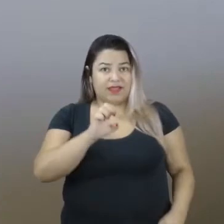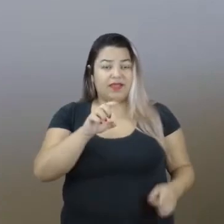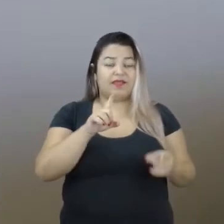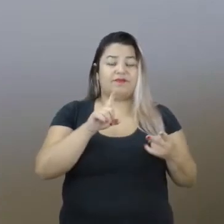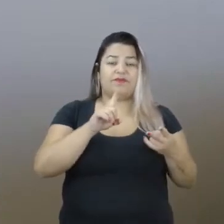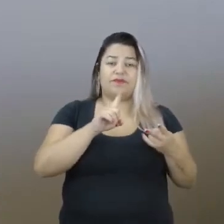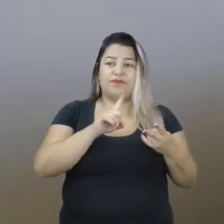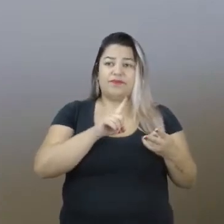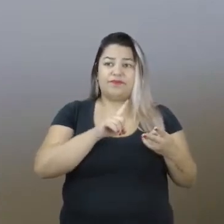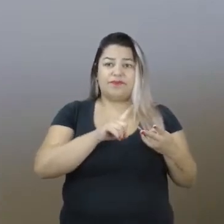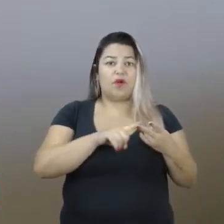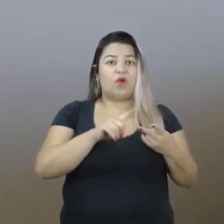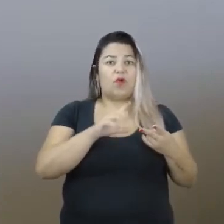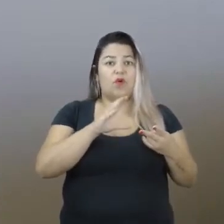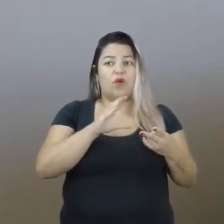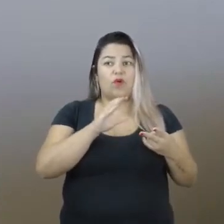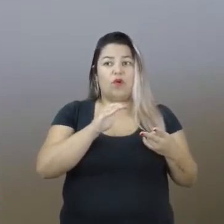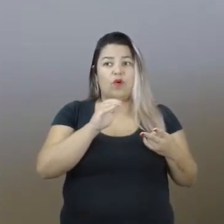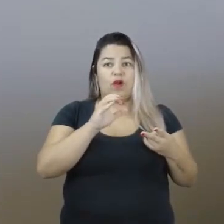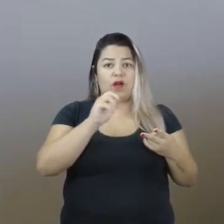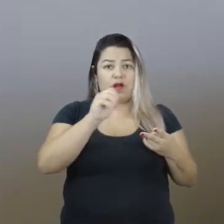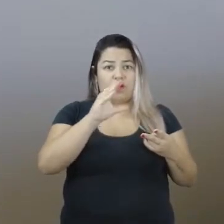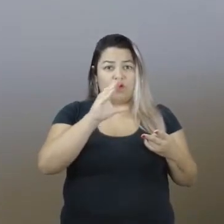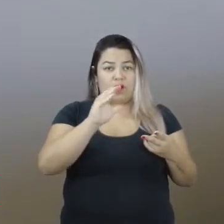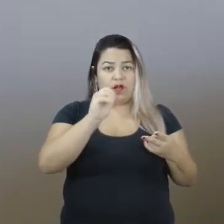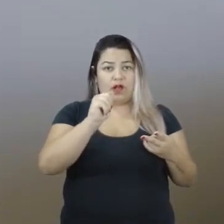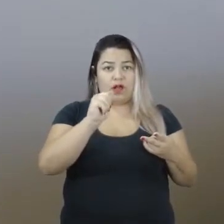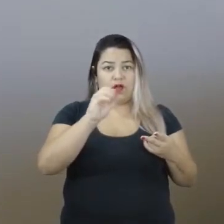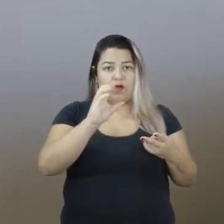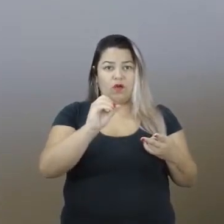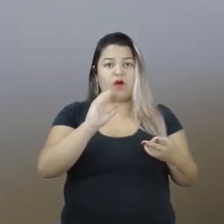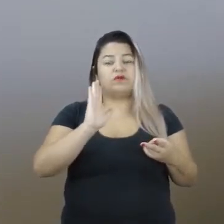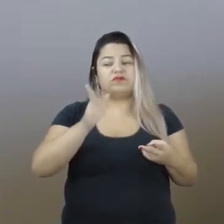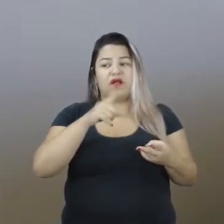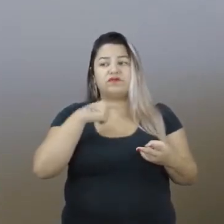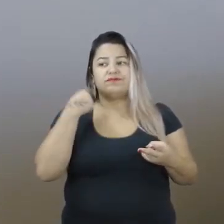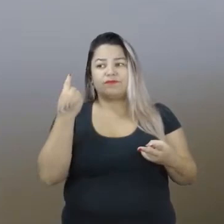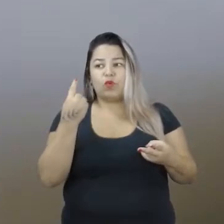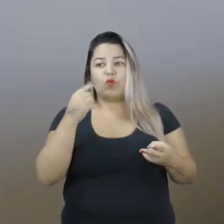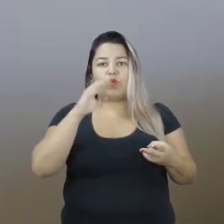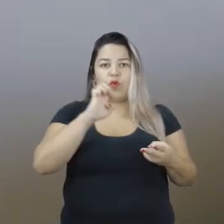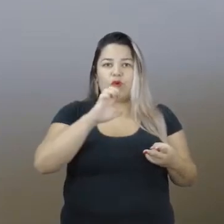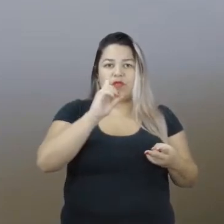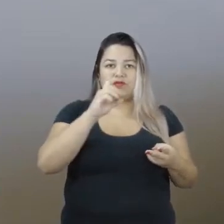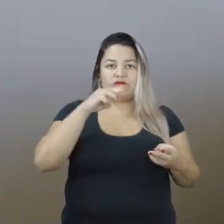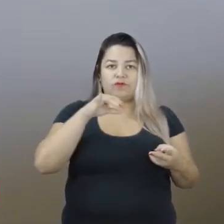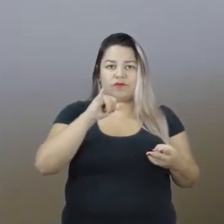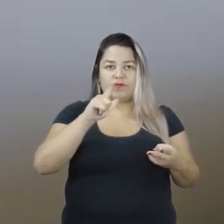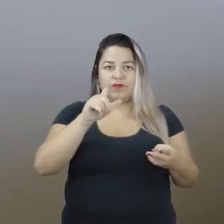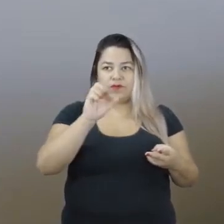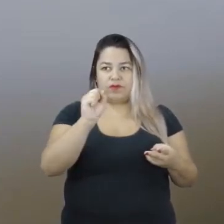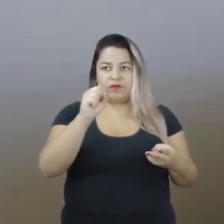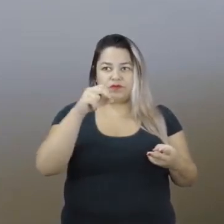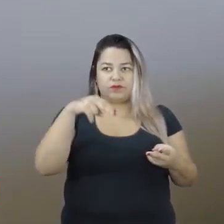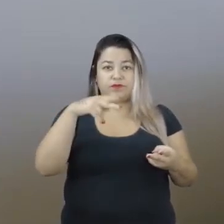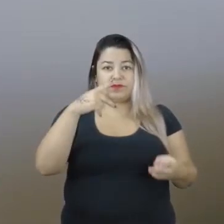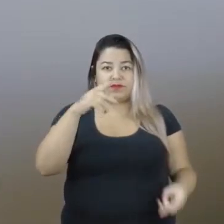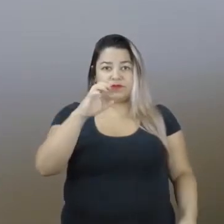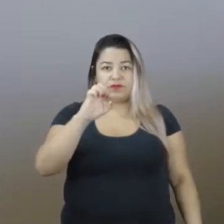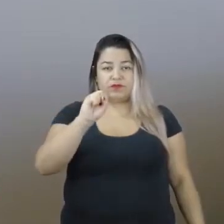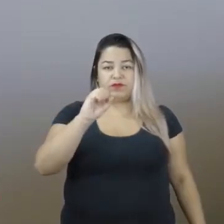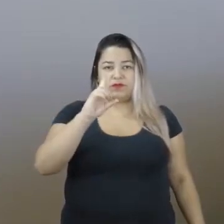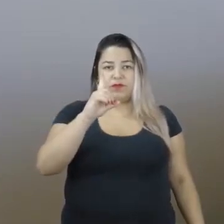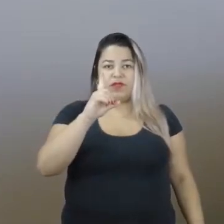PT, o Caó do PDT, já falecido, o Edmilson Valentim do PCdoB.